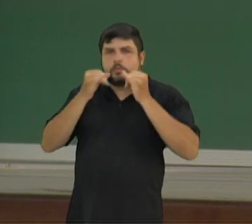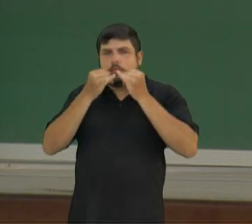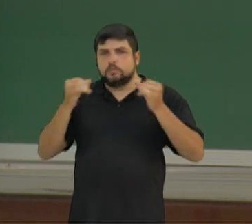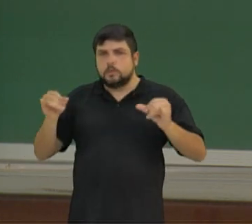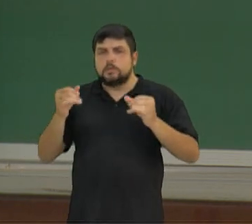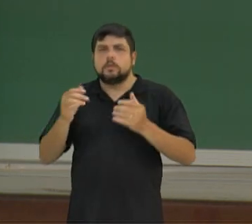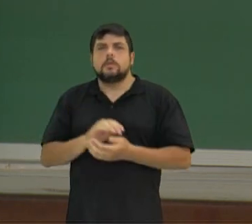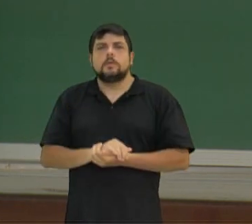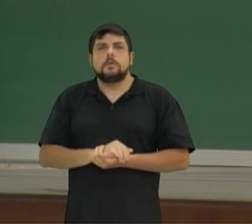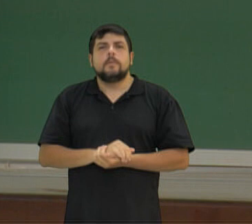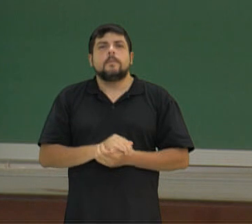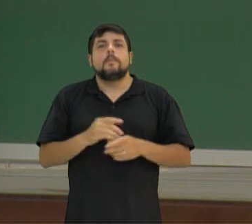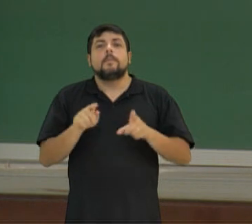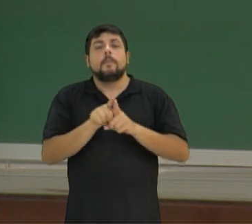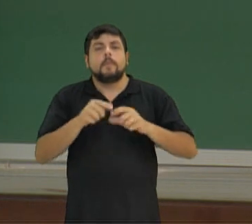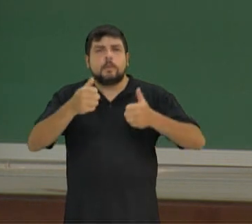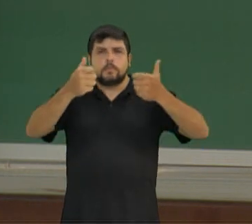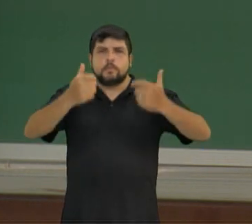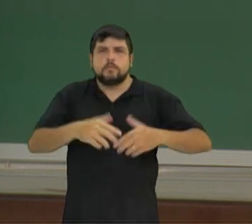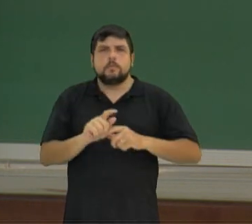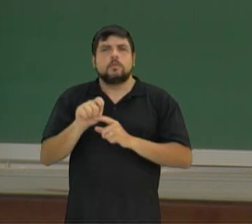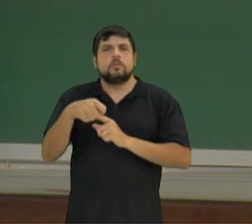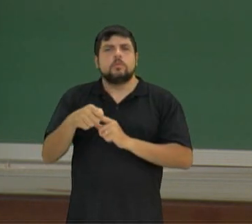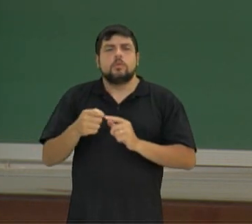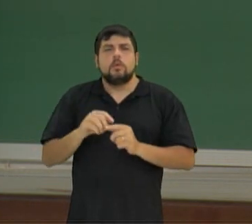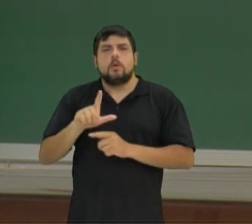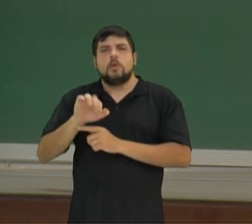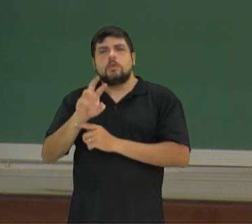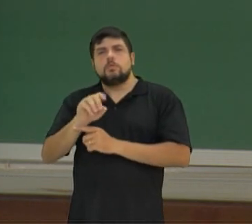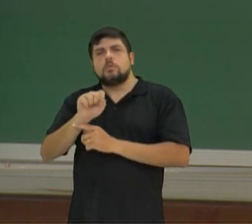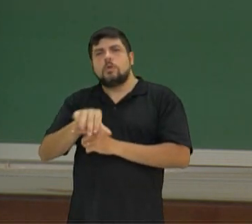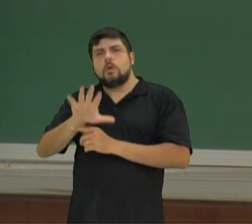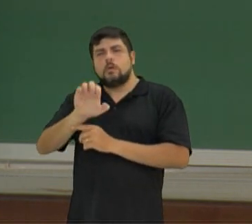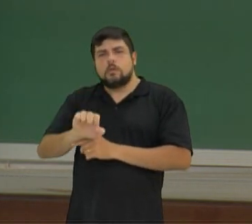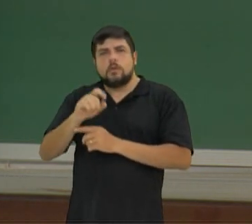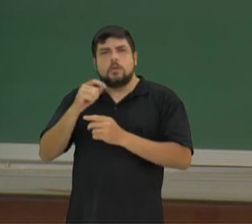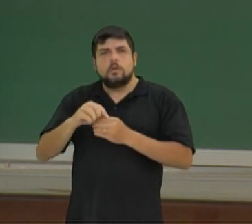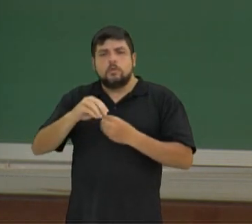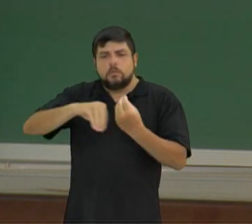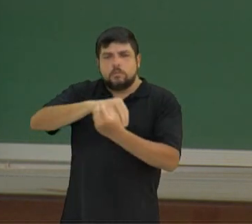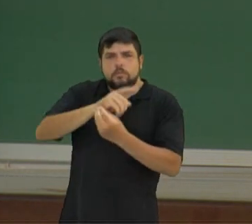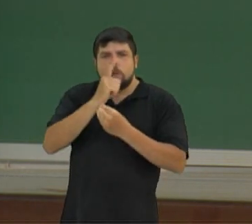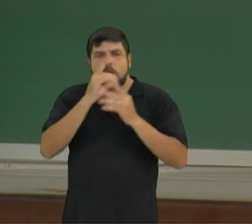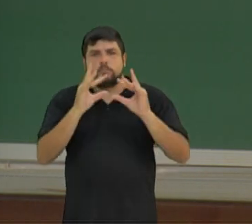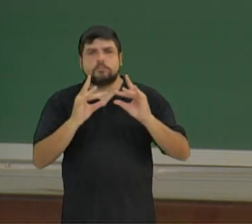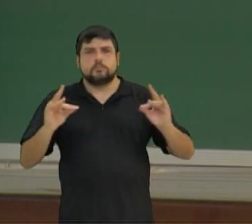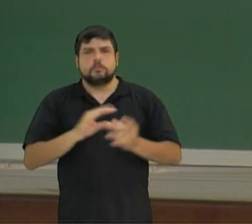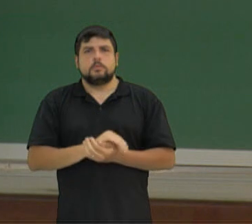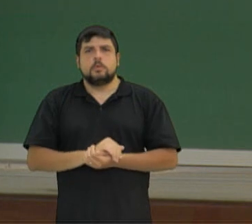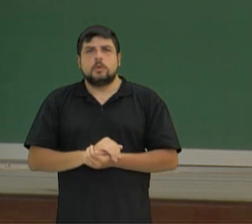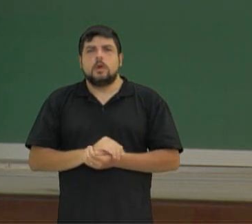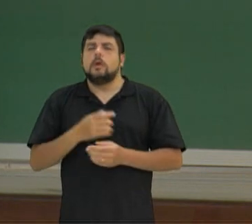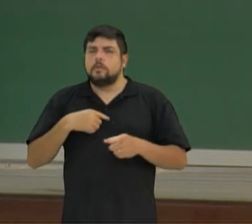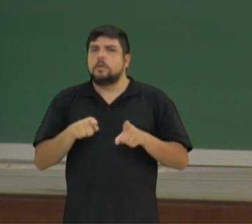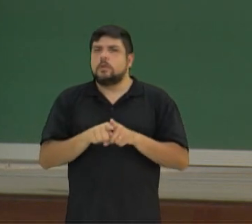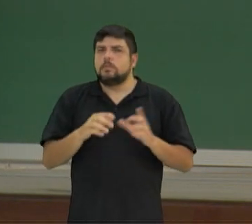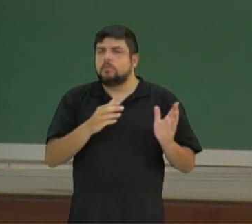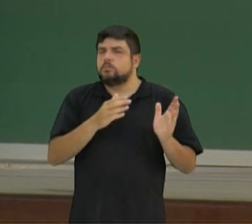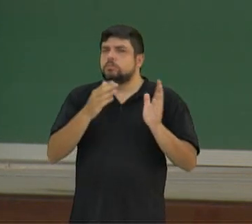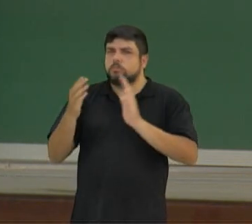pode fornecer, e também falamos sobre eletrólise em solução aquosa, que é um outro processo muito interessante para a